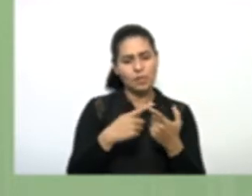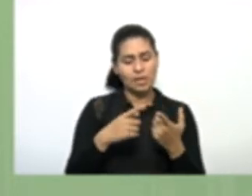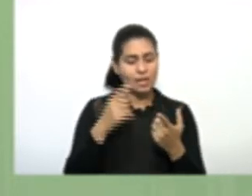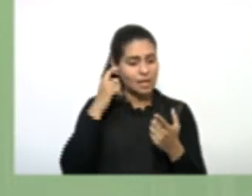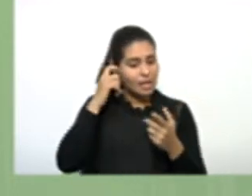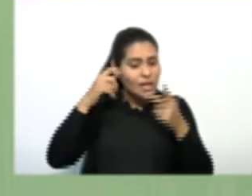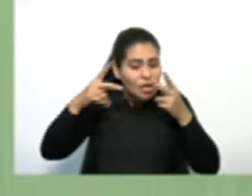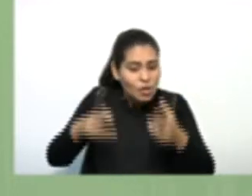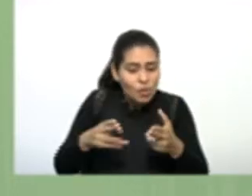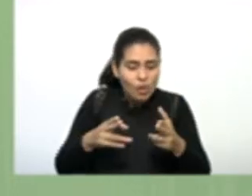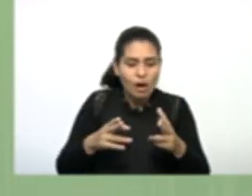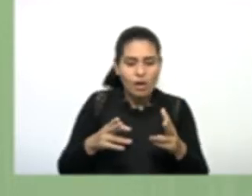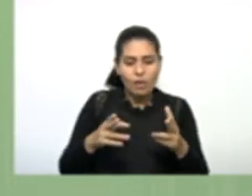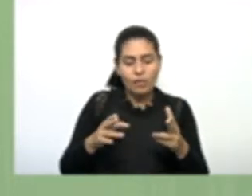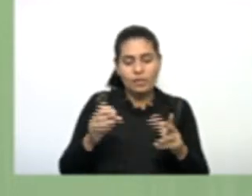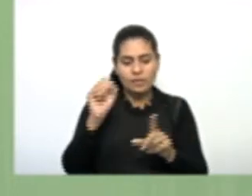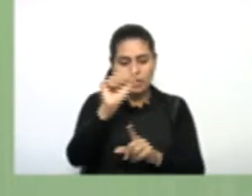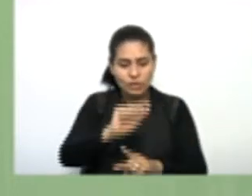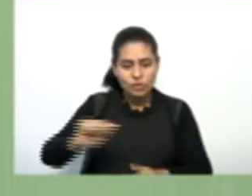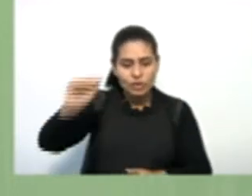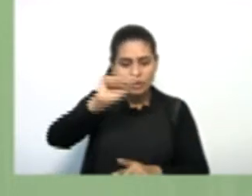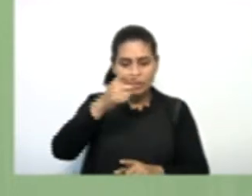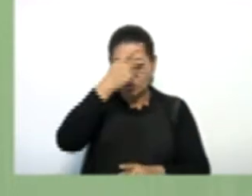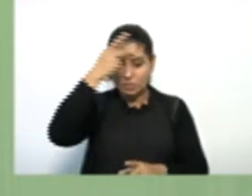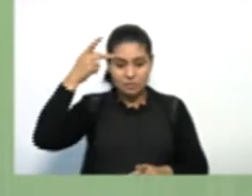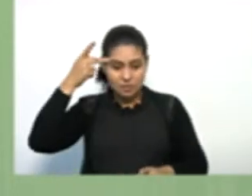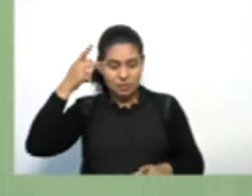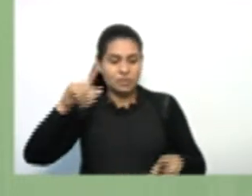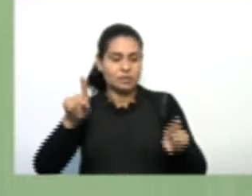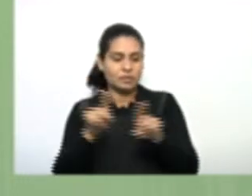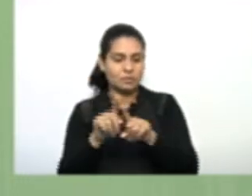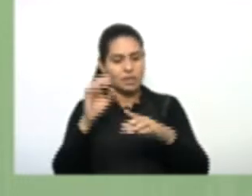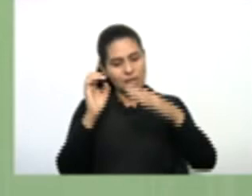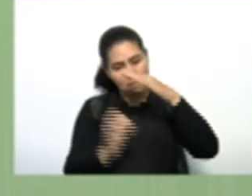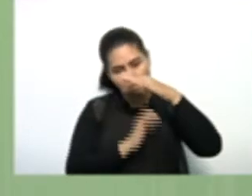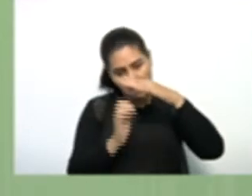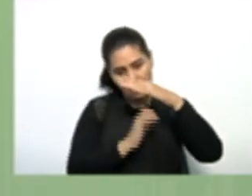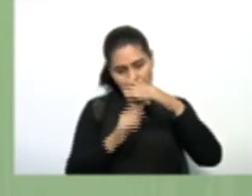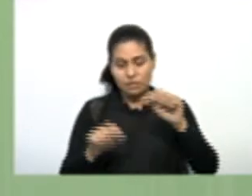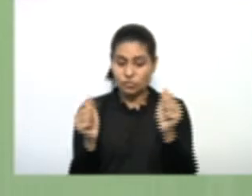mesmo tempo, as associações de pessoas e também uma empresa.